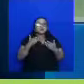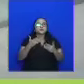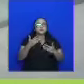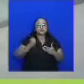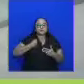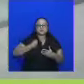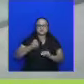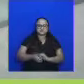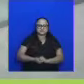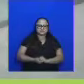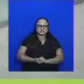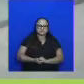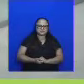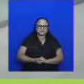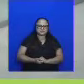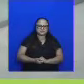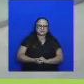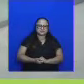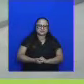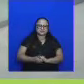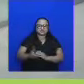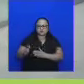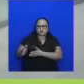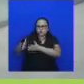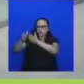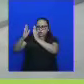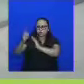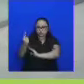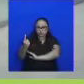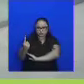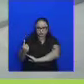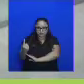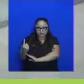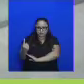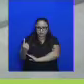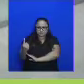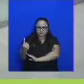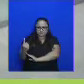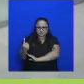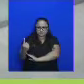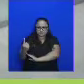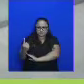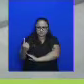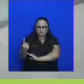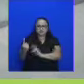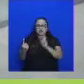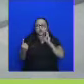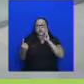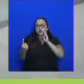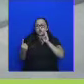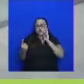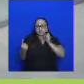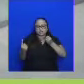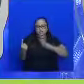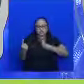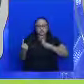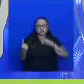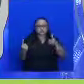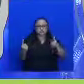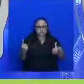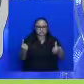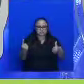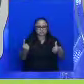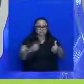bola para a nossa coluna 1. E já temos. Anote aí, bola rosa número 6, com